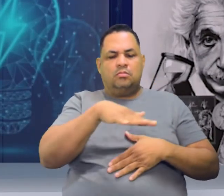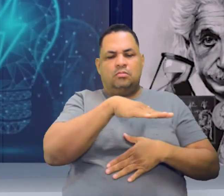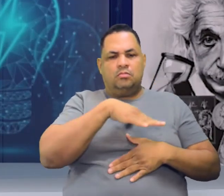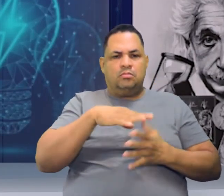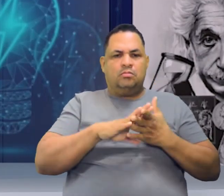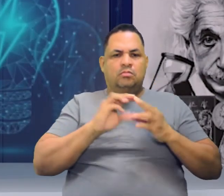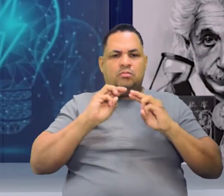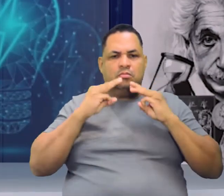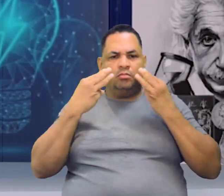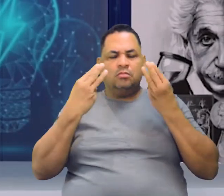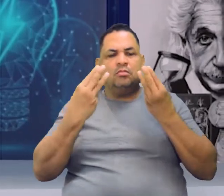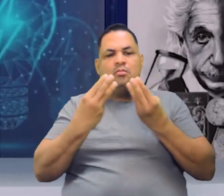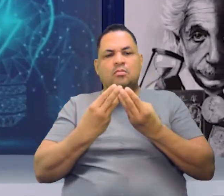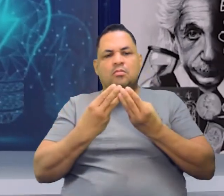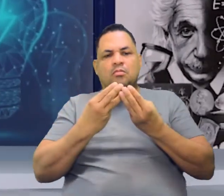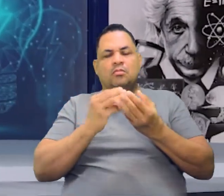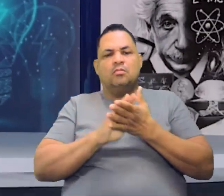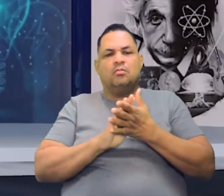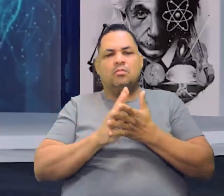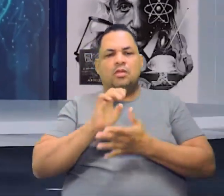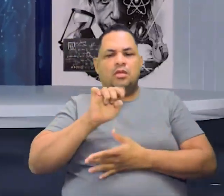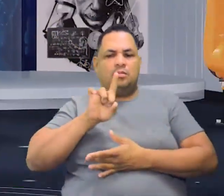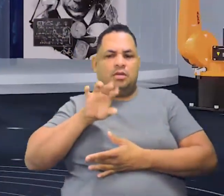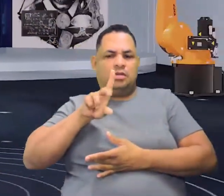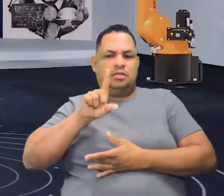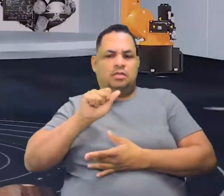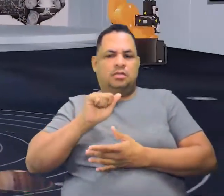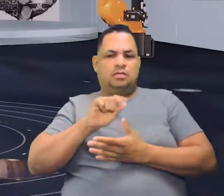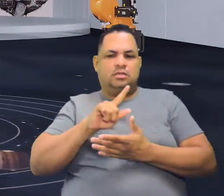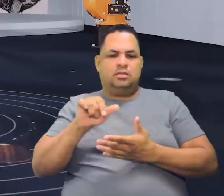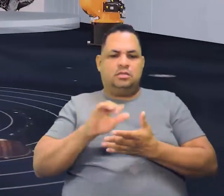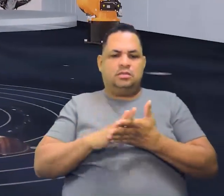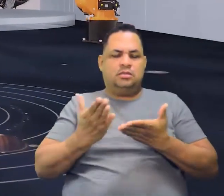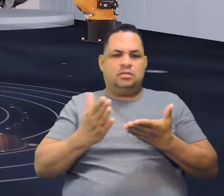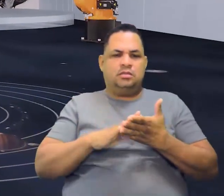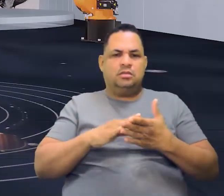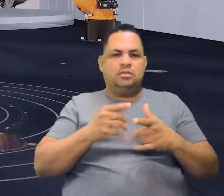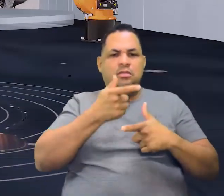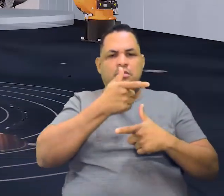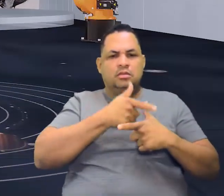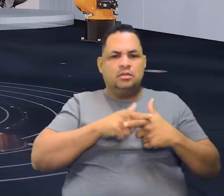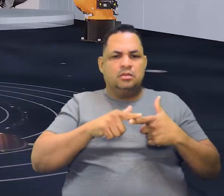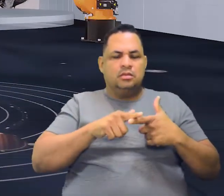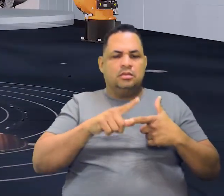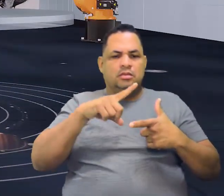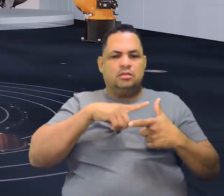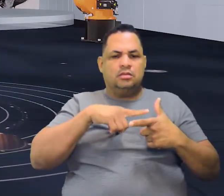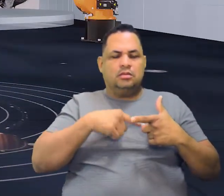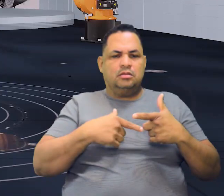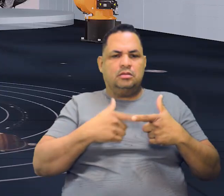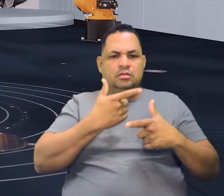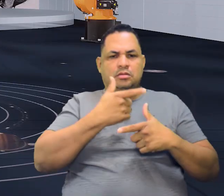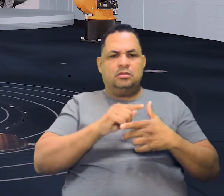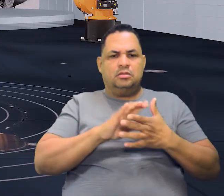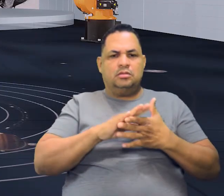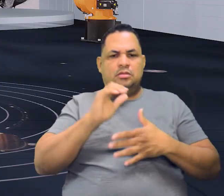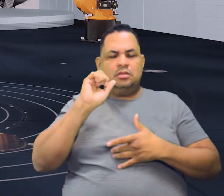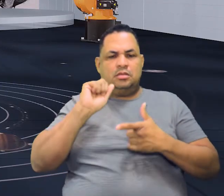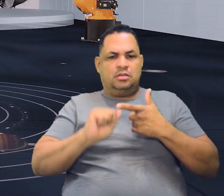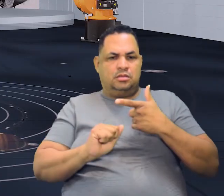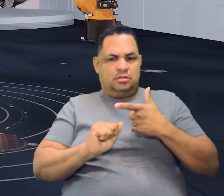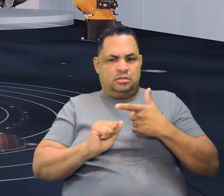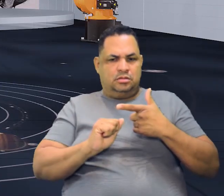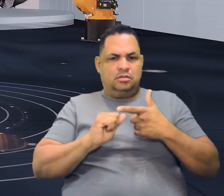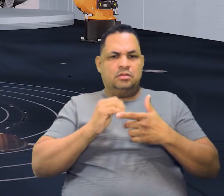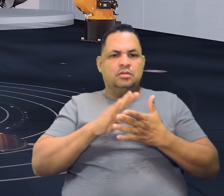Agora, a massa é uma grandeza escalar. Você divide aí a massa, tá certo? Você tem a força, belezinha? Você tem a aceleração,